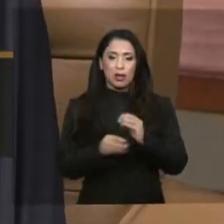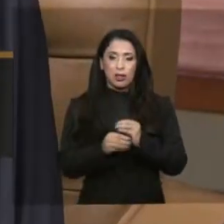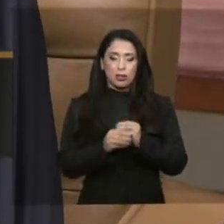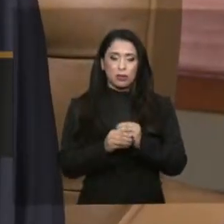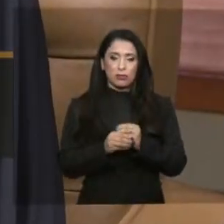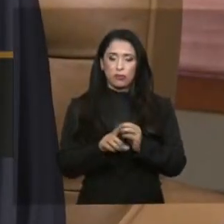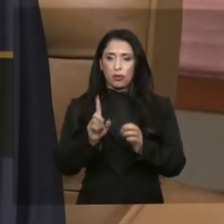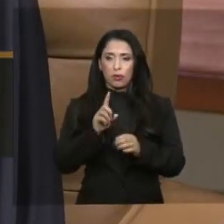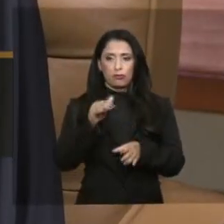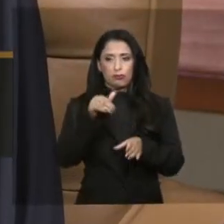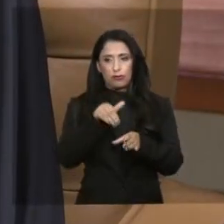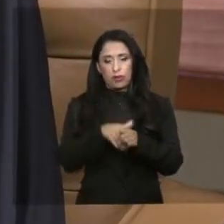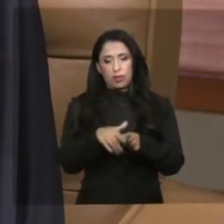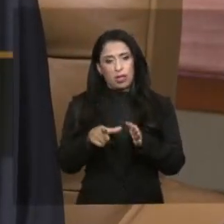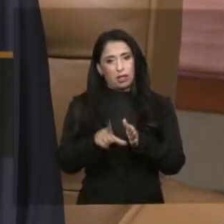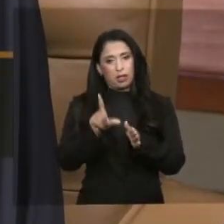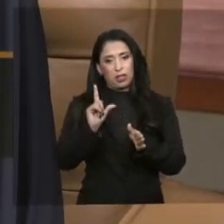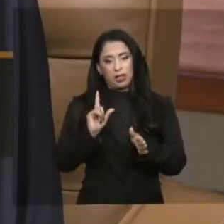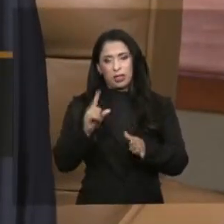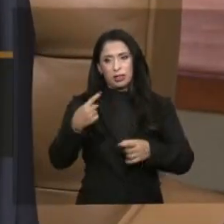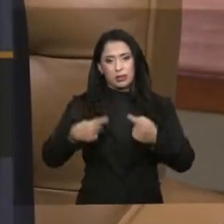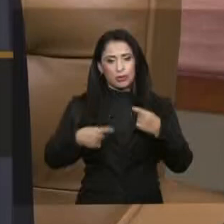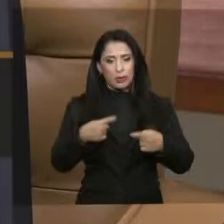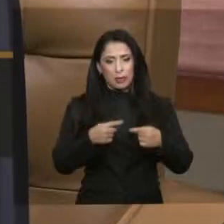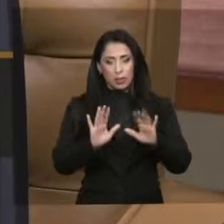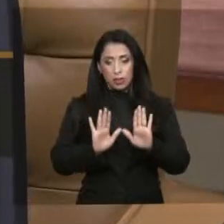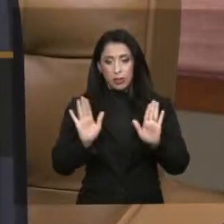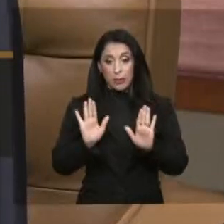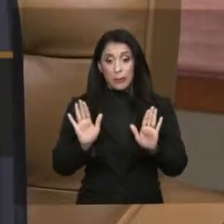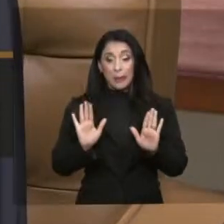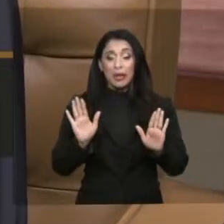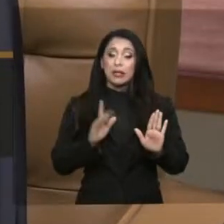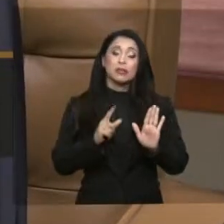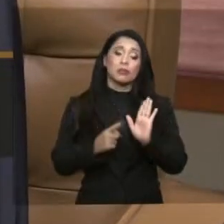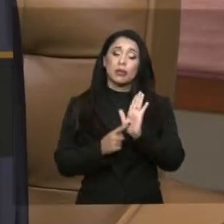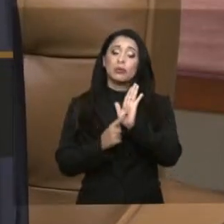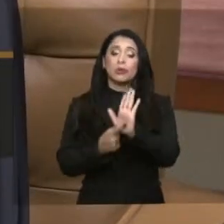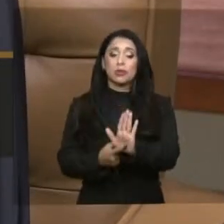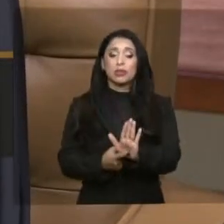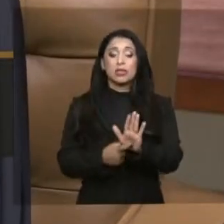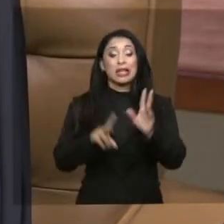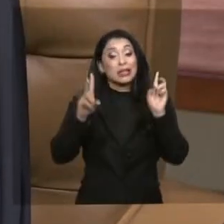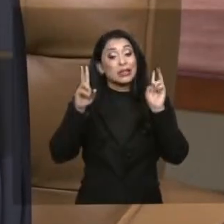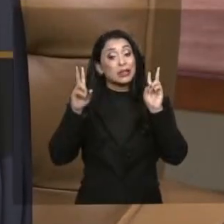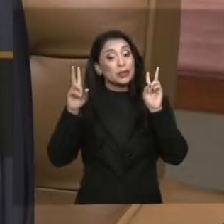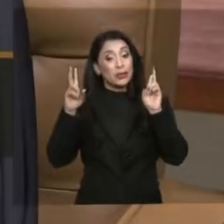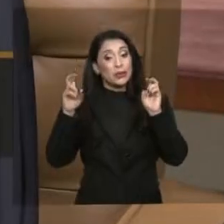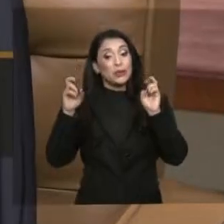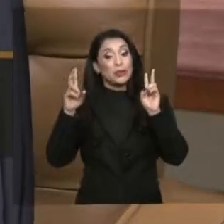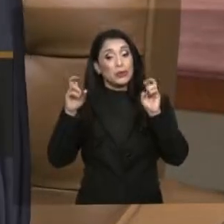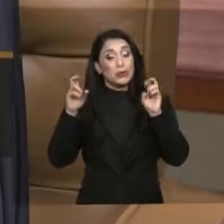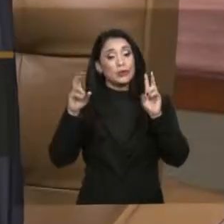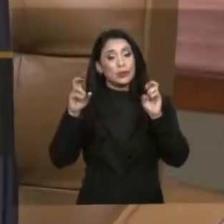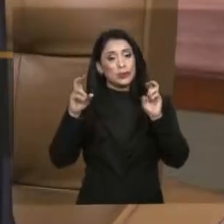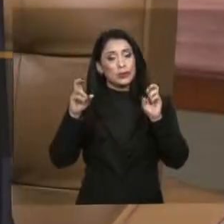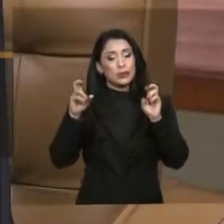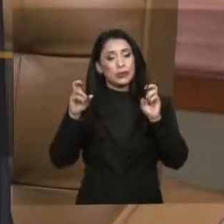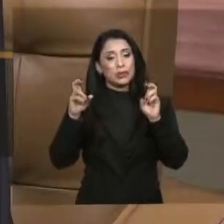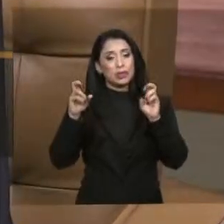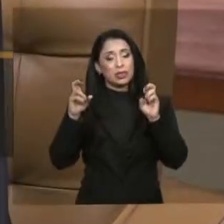antecipar o debate, presidente, mas para mostrar que o tema a gente